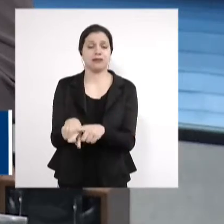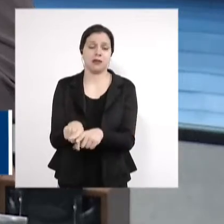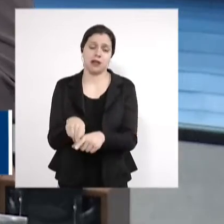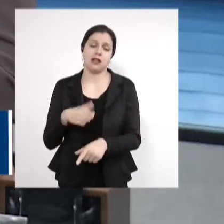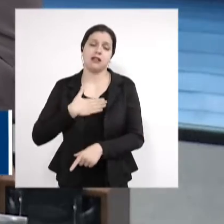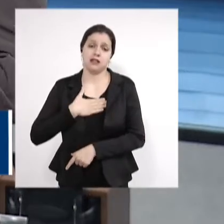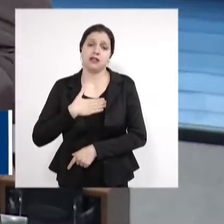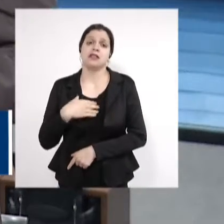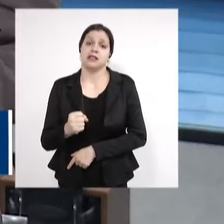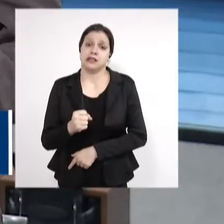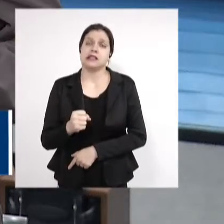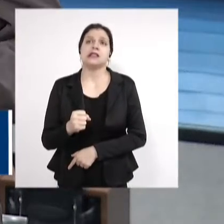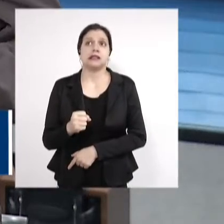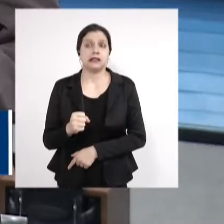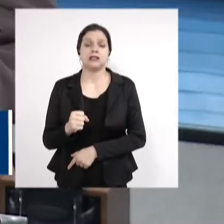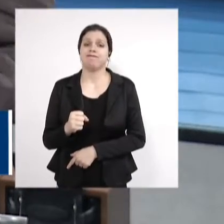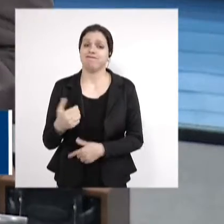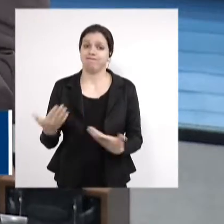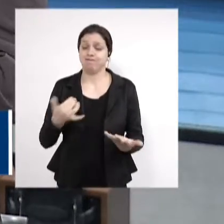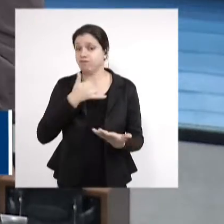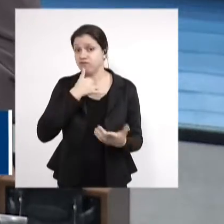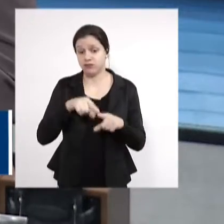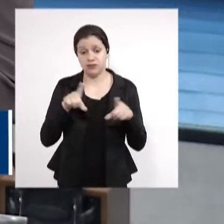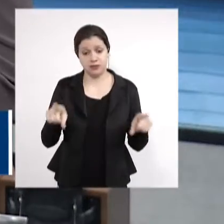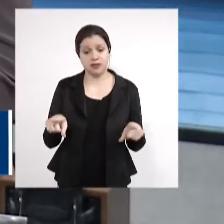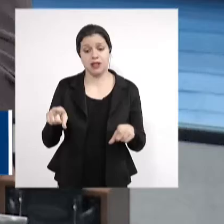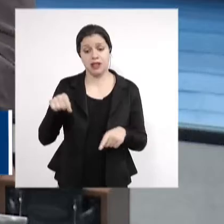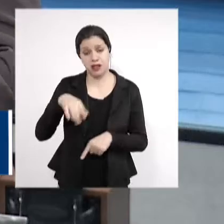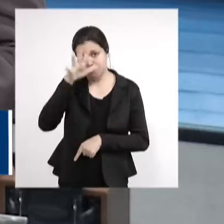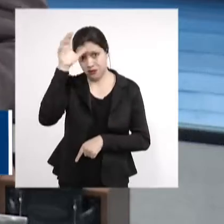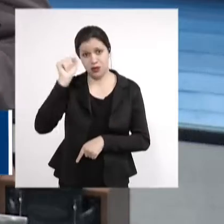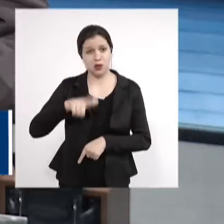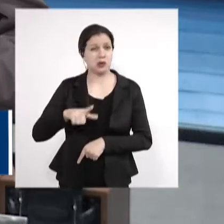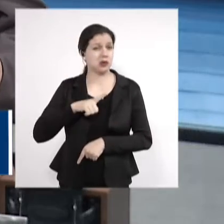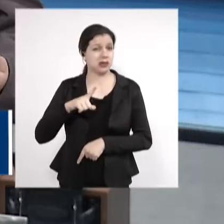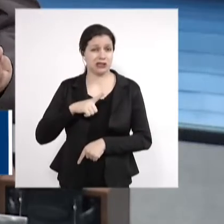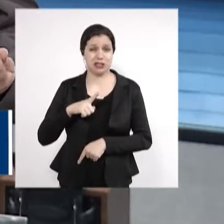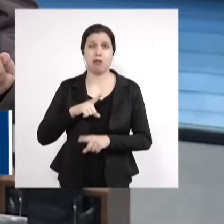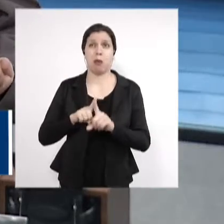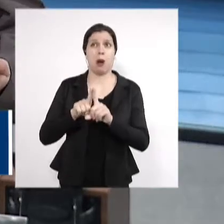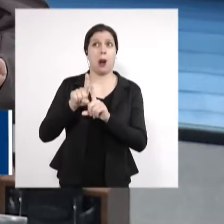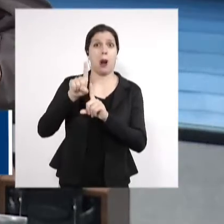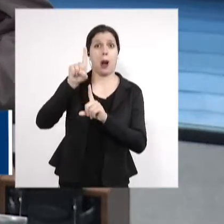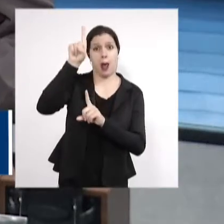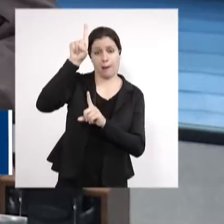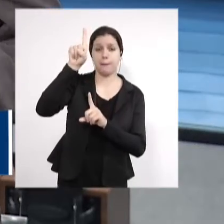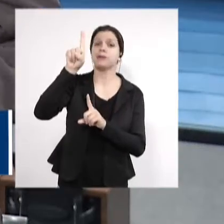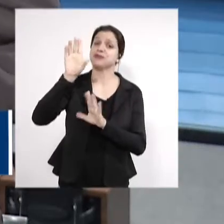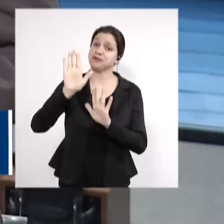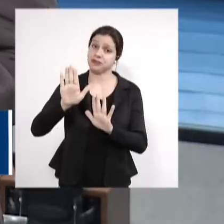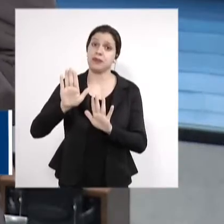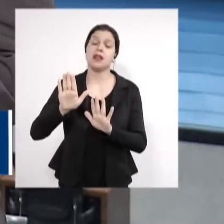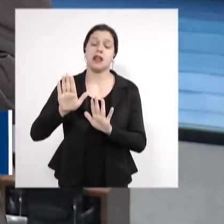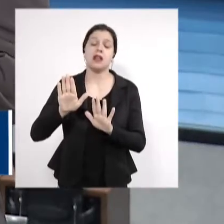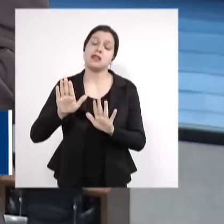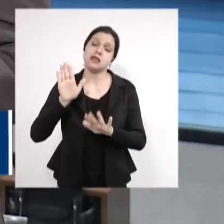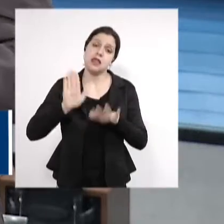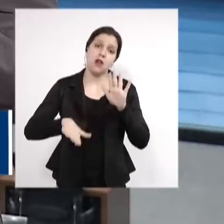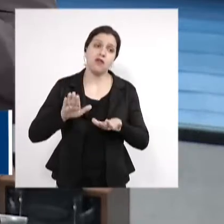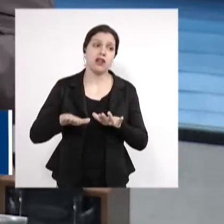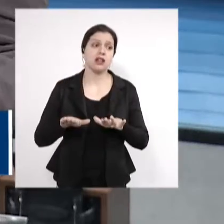ainda... Mato Grosso do Sul, infelizmente, é líder nesse ranking aqui a nível nacional, né? E talvez a